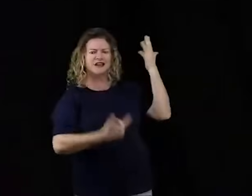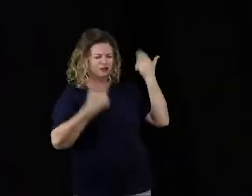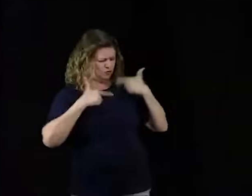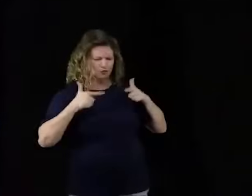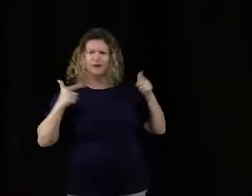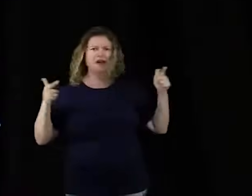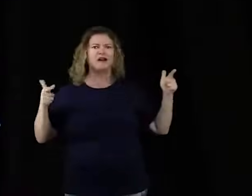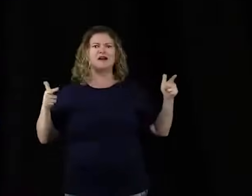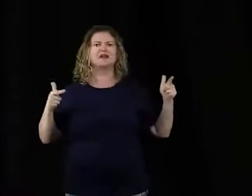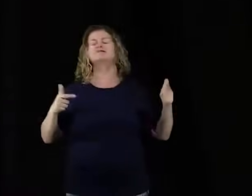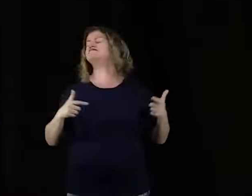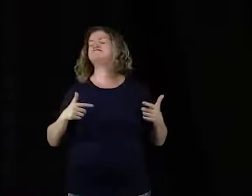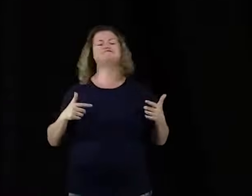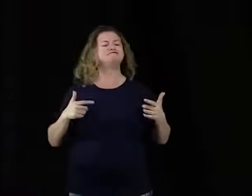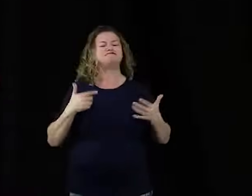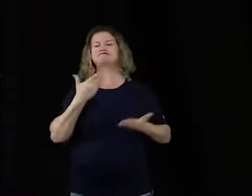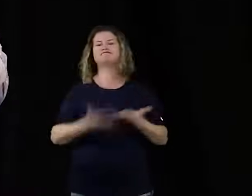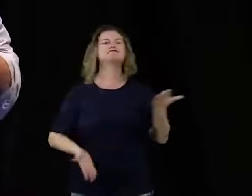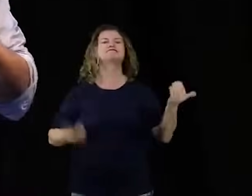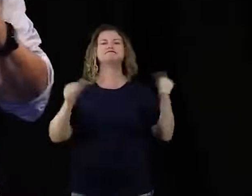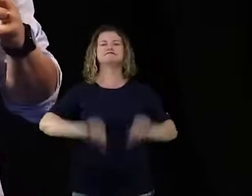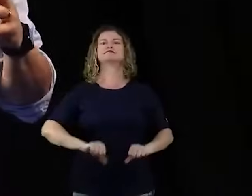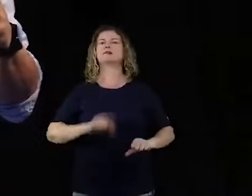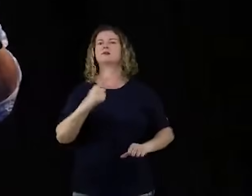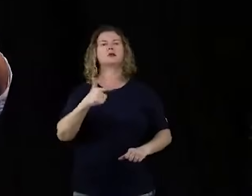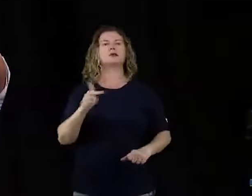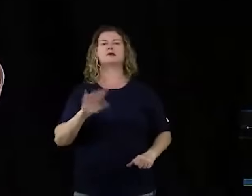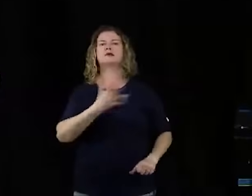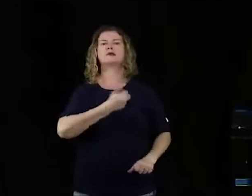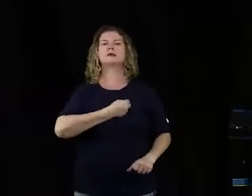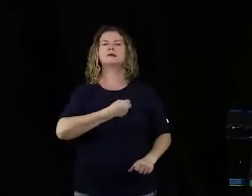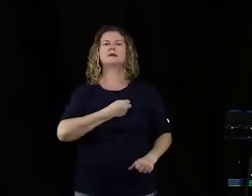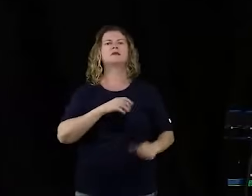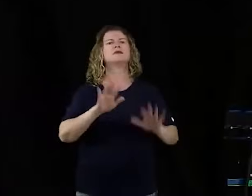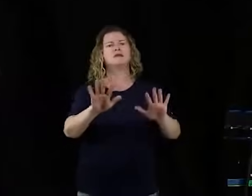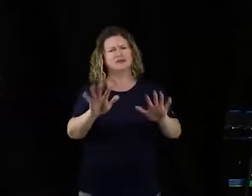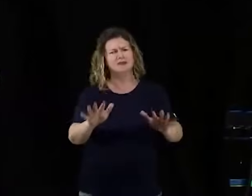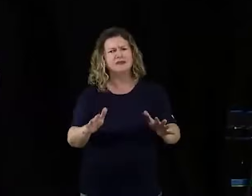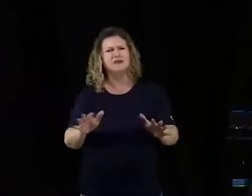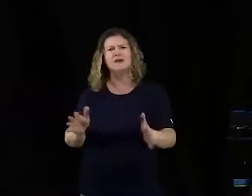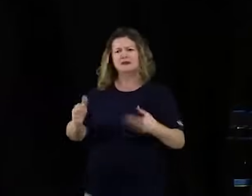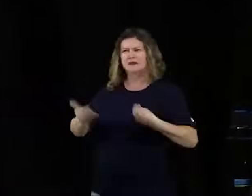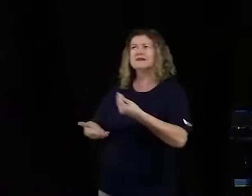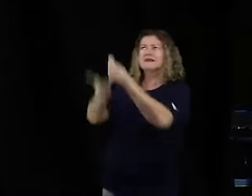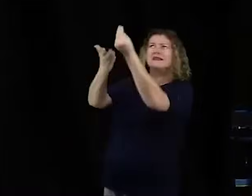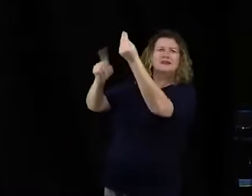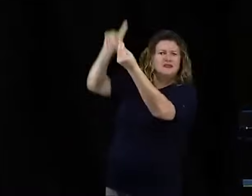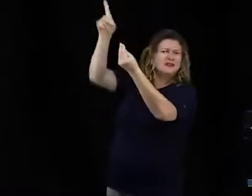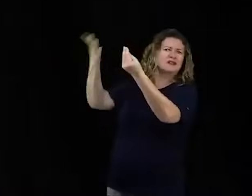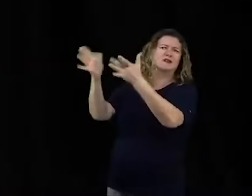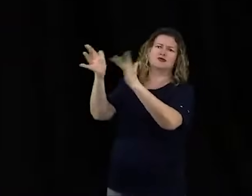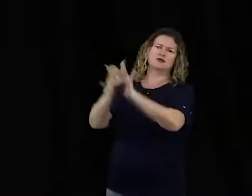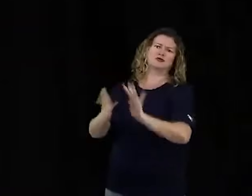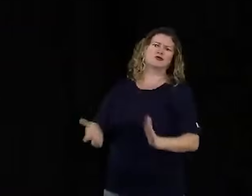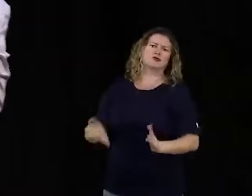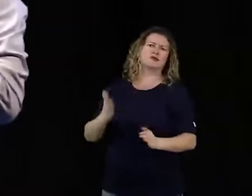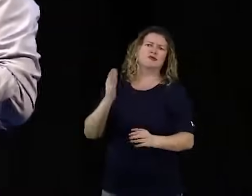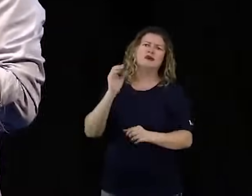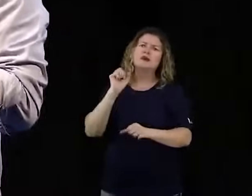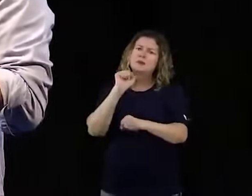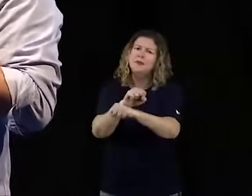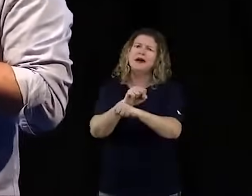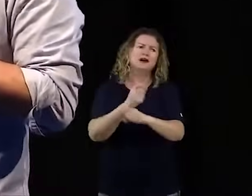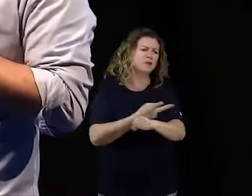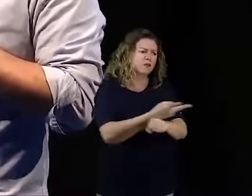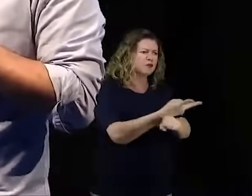tua vida a Jesus para de viver uma vida que se mistura com essas coisas vamos ficar em pé em nome de Jesus